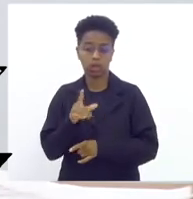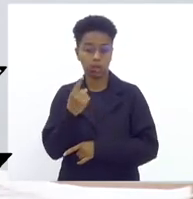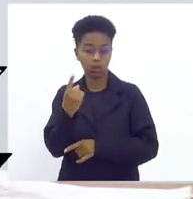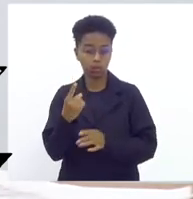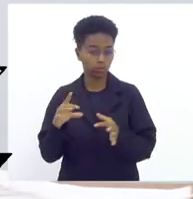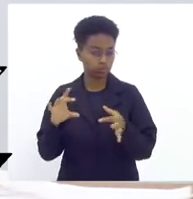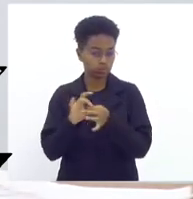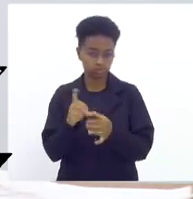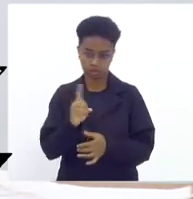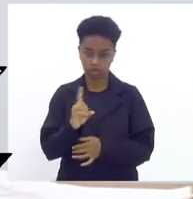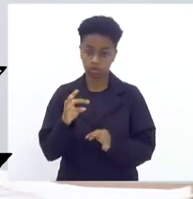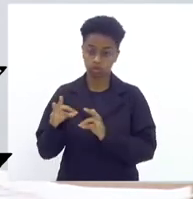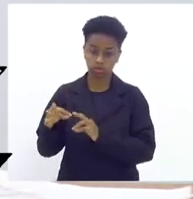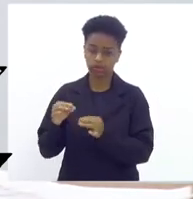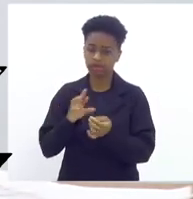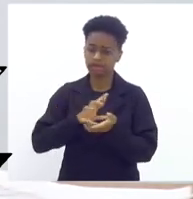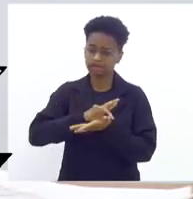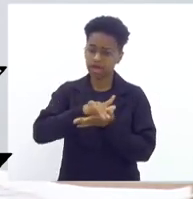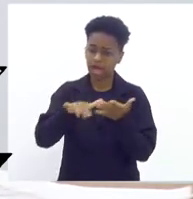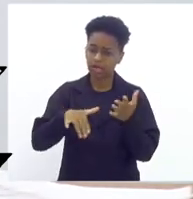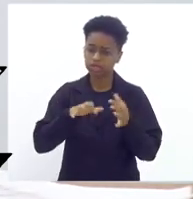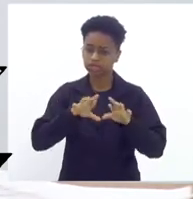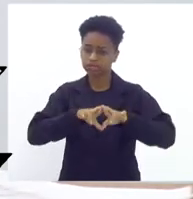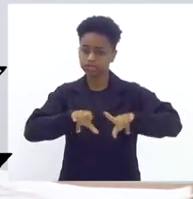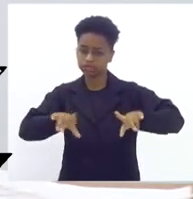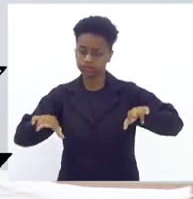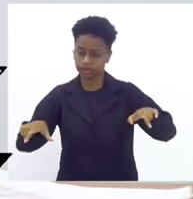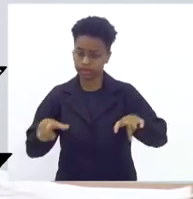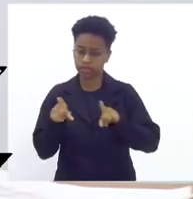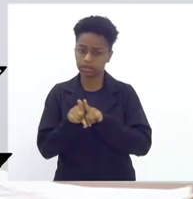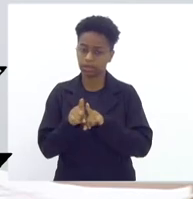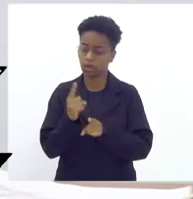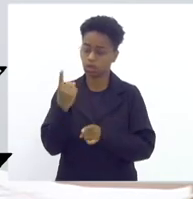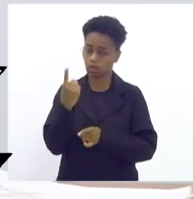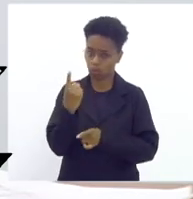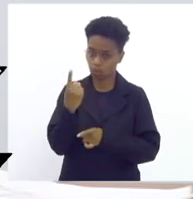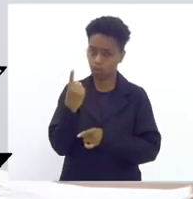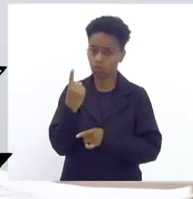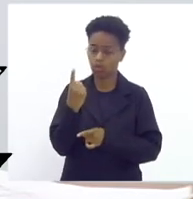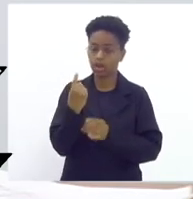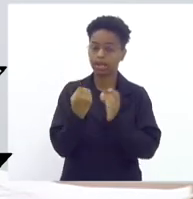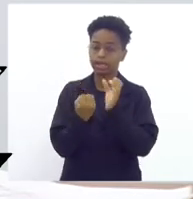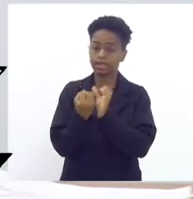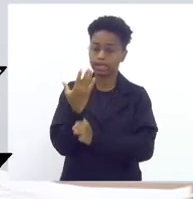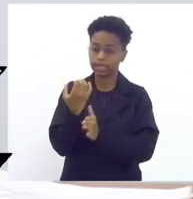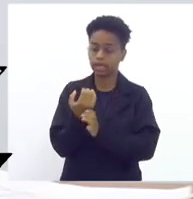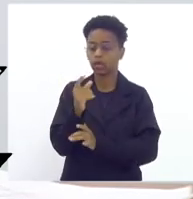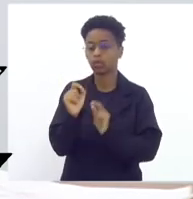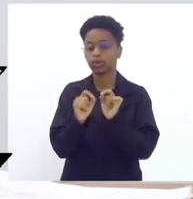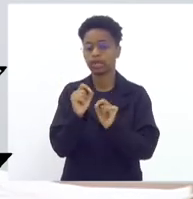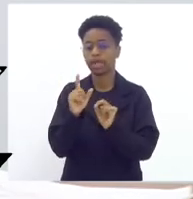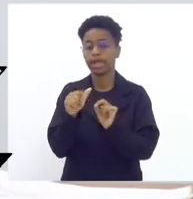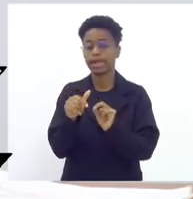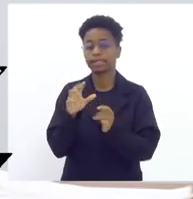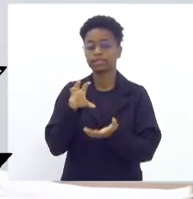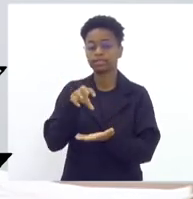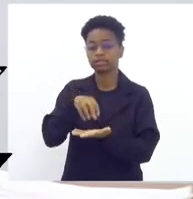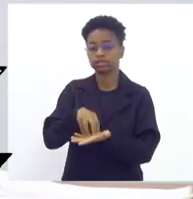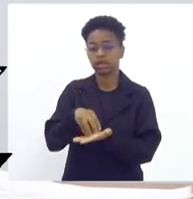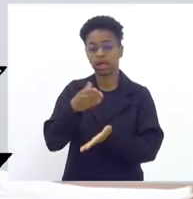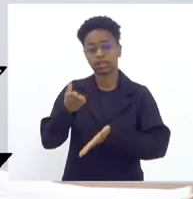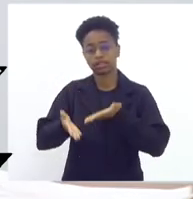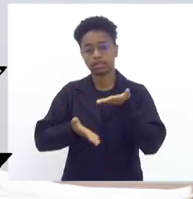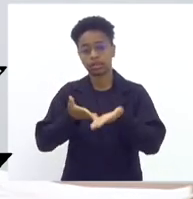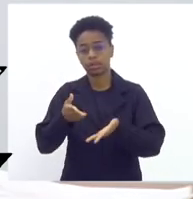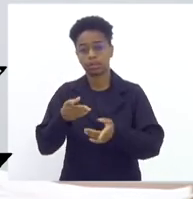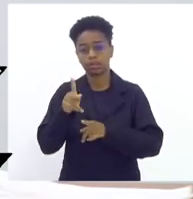mundo junto são vários diferentes um dos centros que está sendo elaborado a criação é um centro de referência de Atendimento